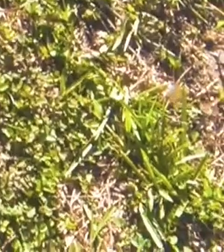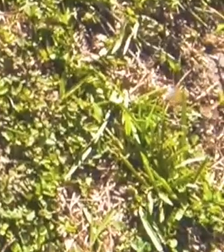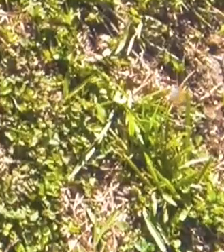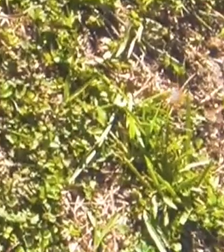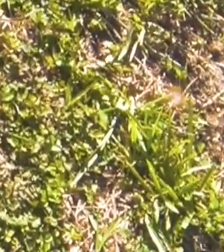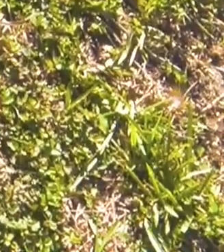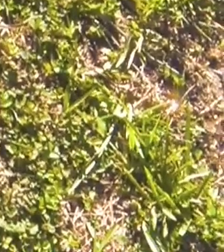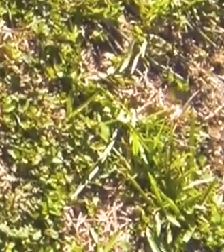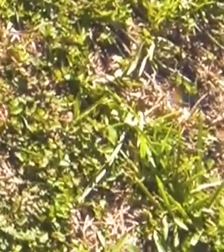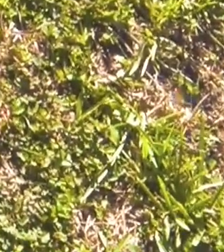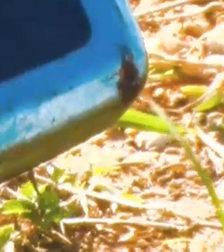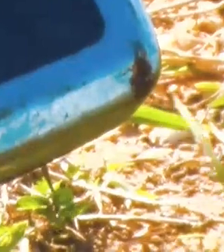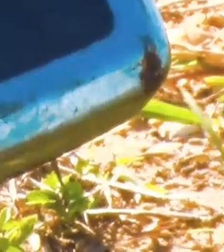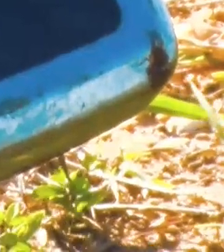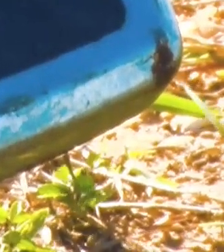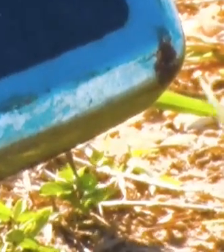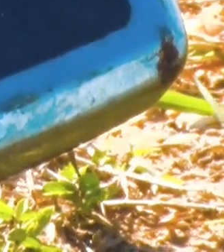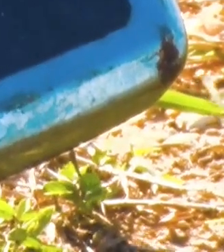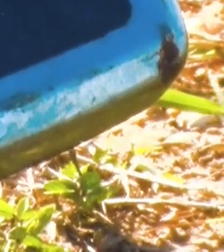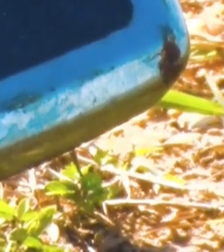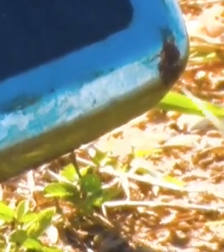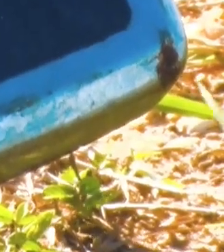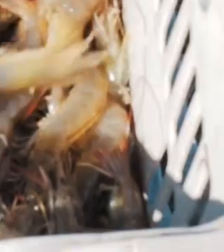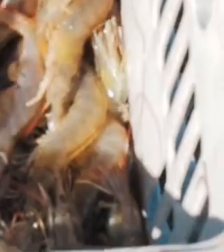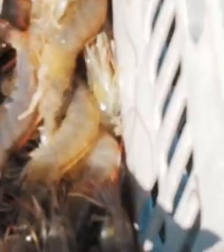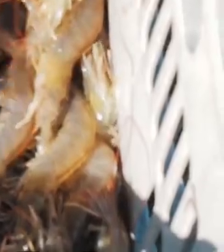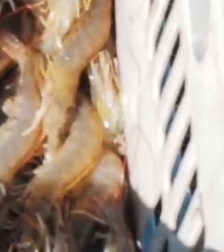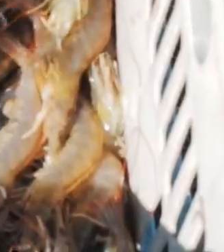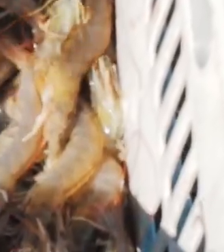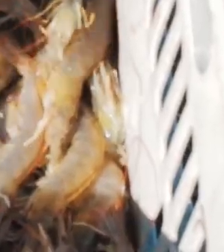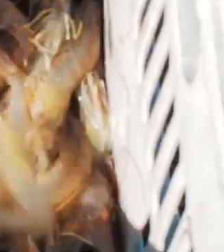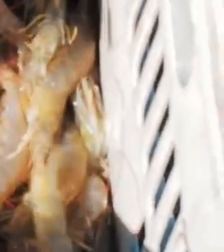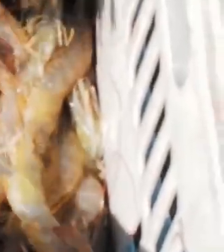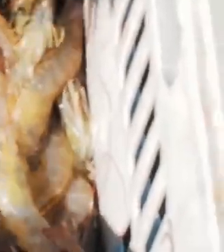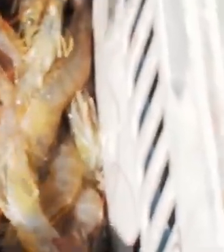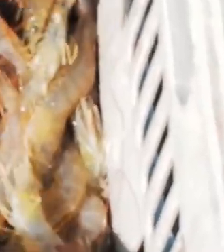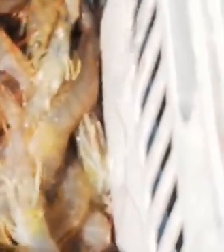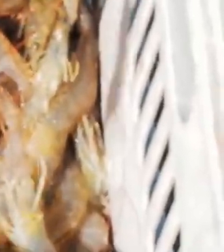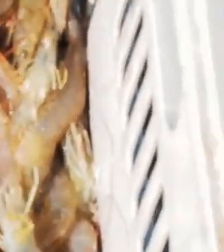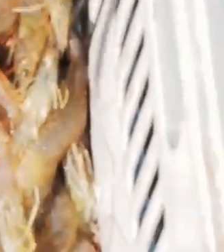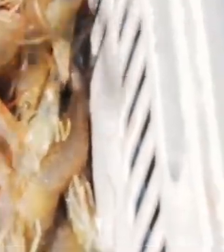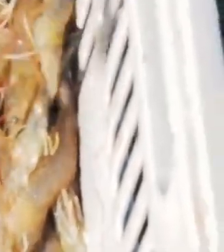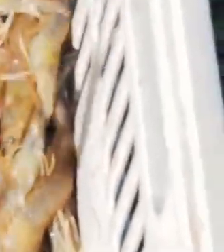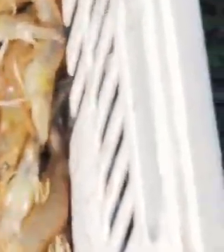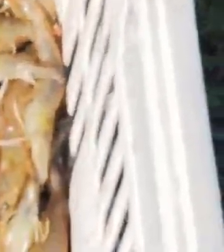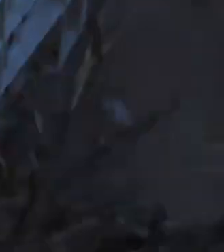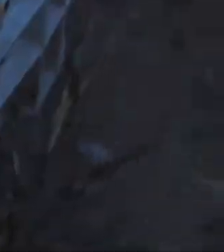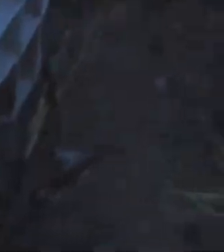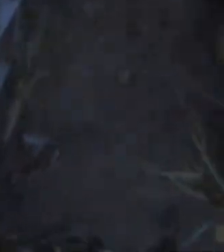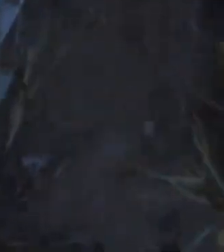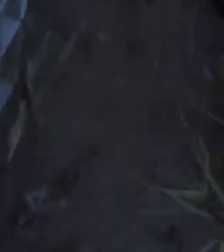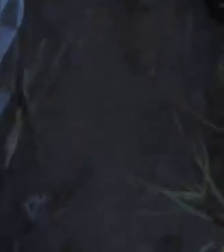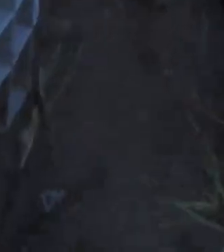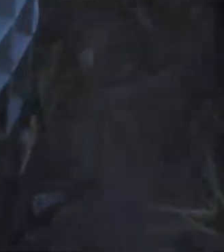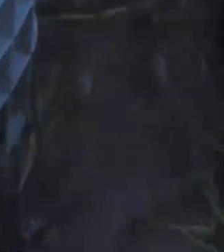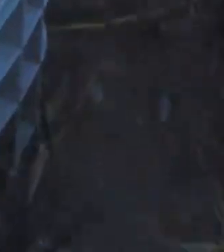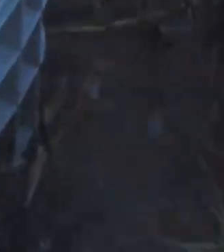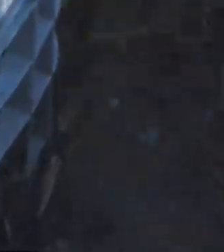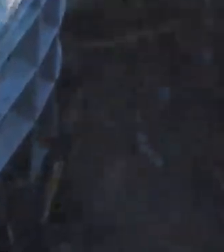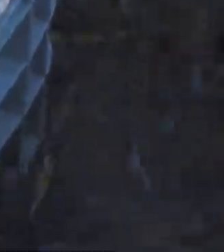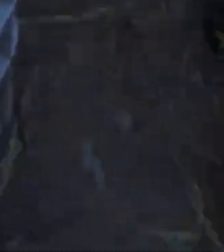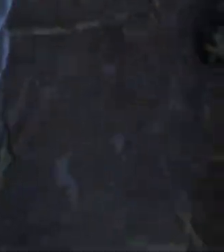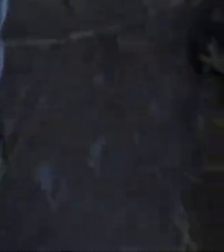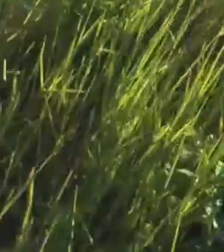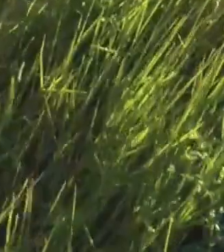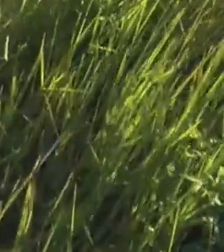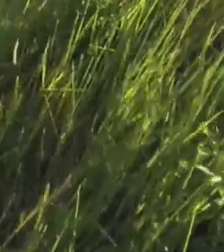principais produtores de camarão em viveiro escavado do Brasil, com mais de 4.500 toneladas. 95%